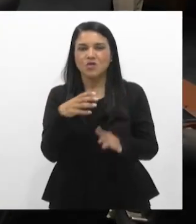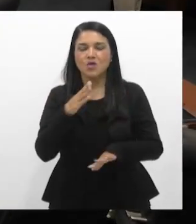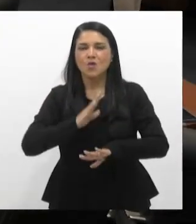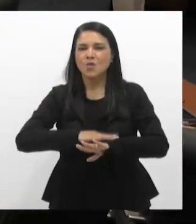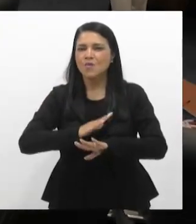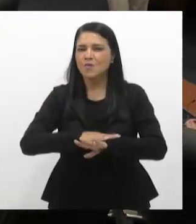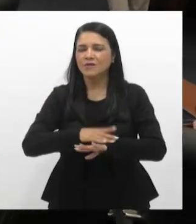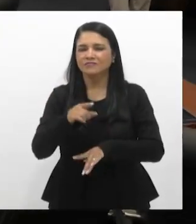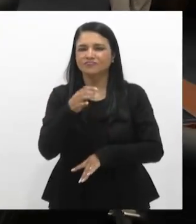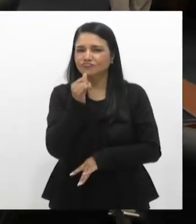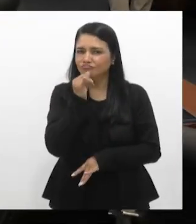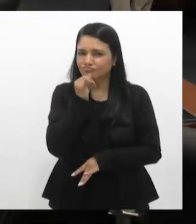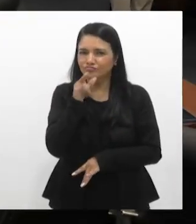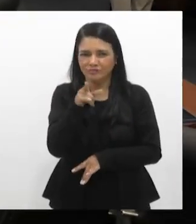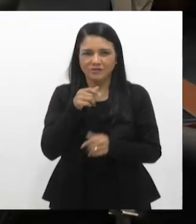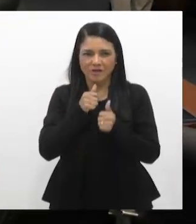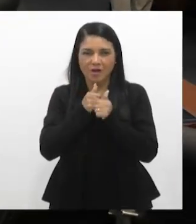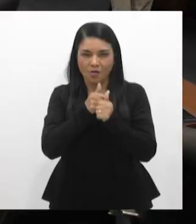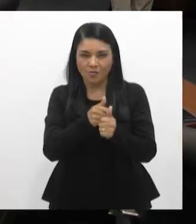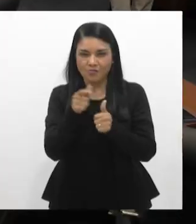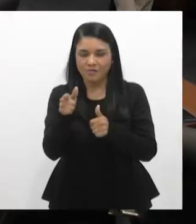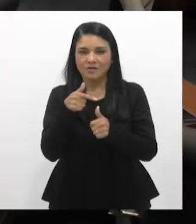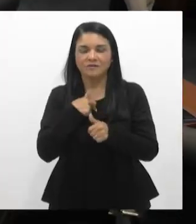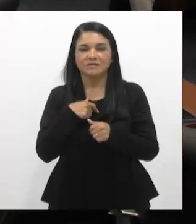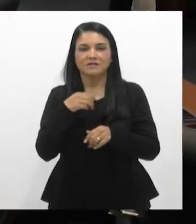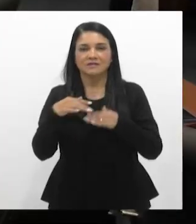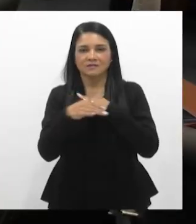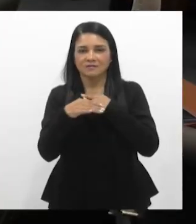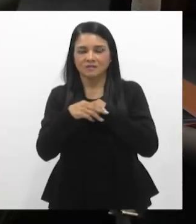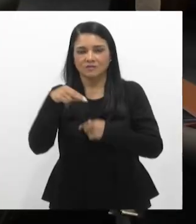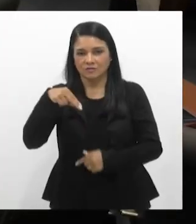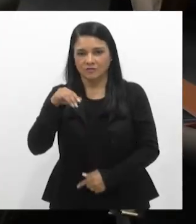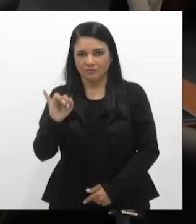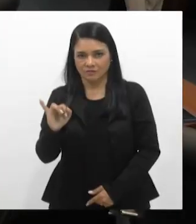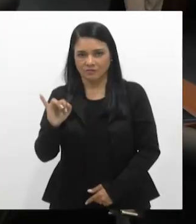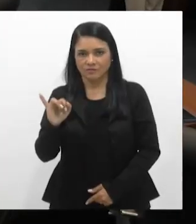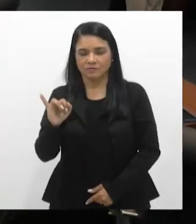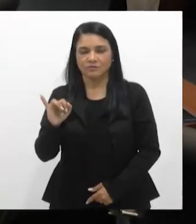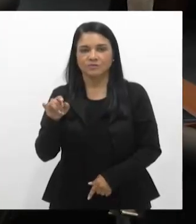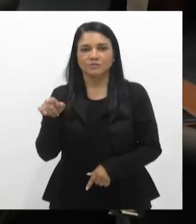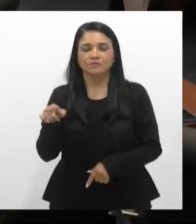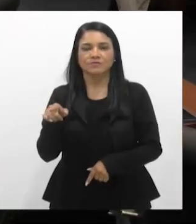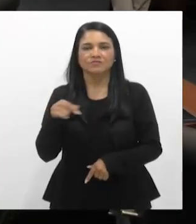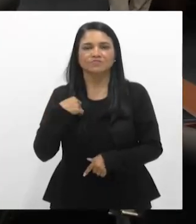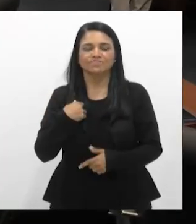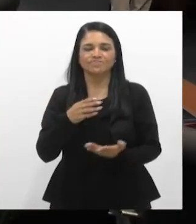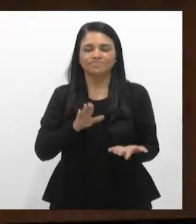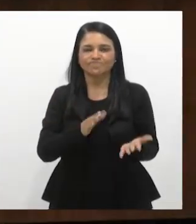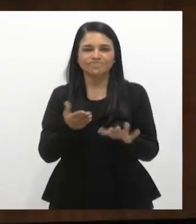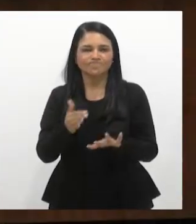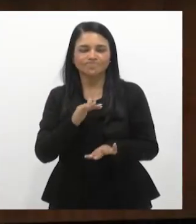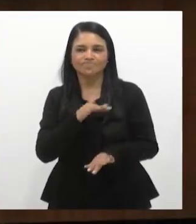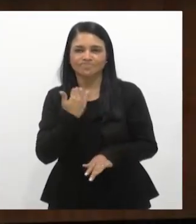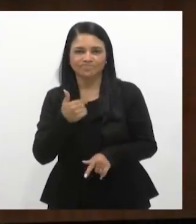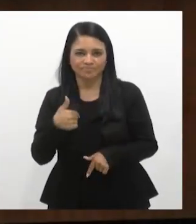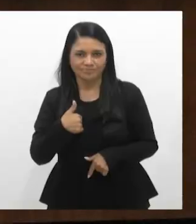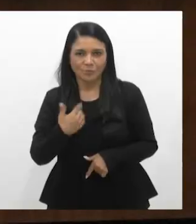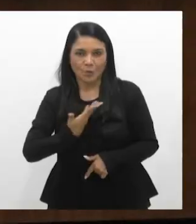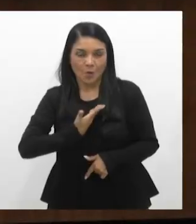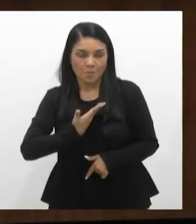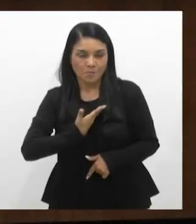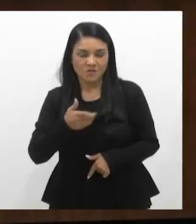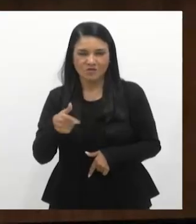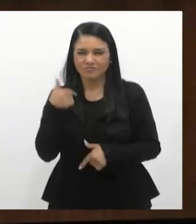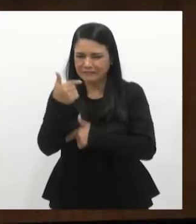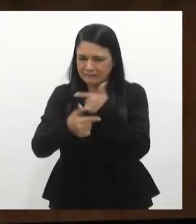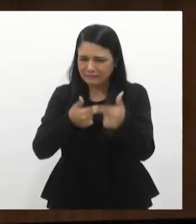que todos acompanharam o que está acontecendo na minha cidade, de Nova Iguaçu. Tive a perda de um amigo, de um irmão, um cara do bem, um cara